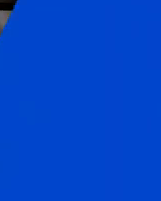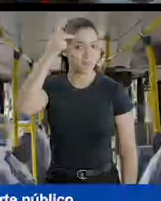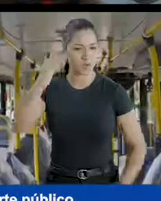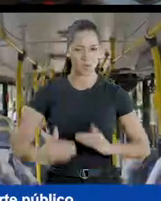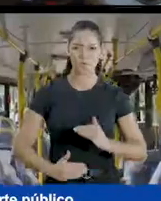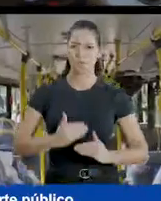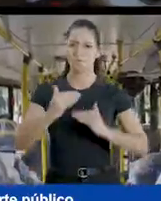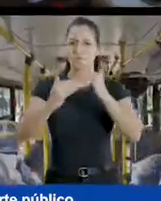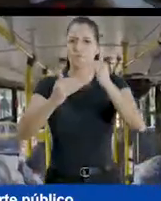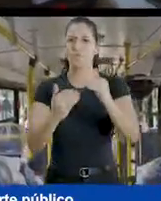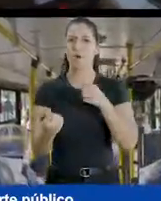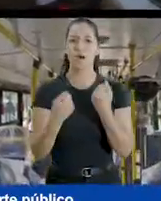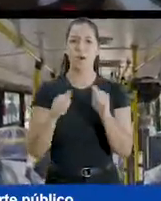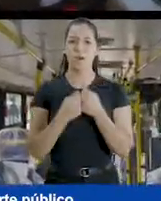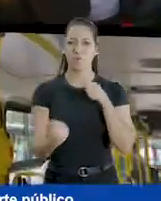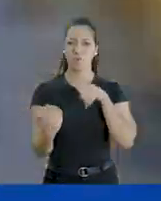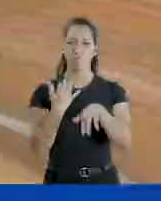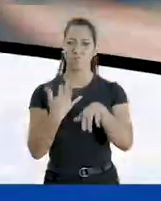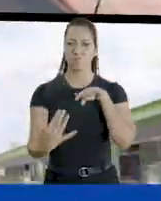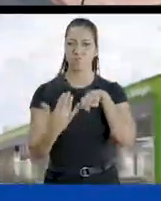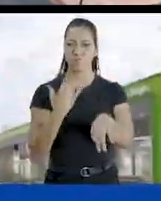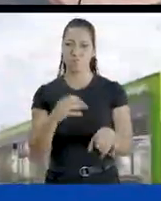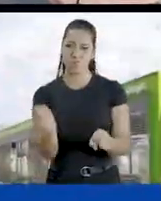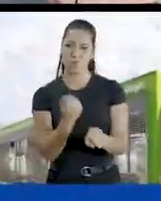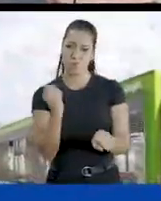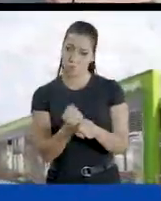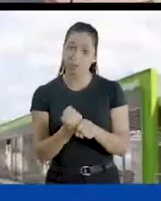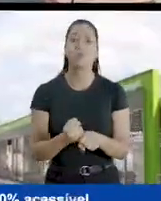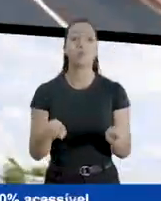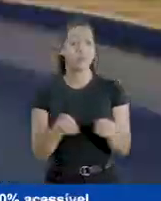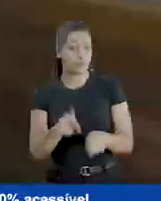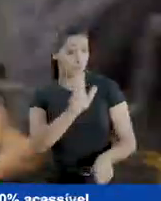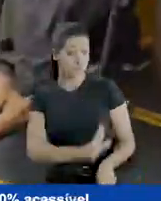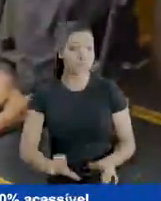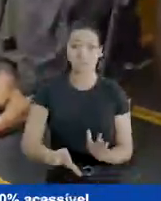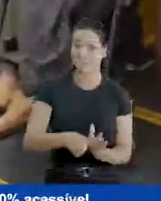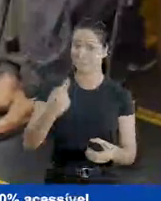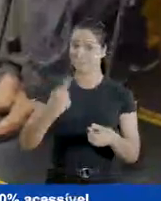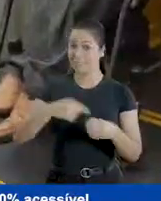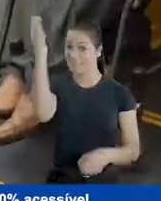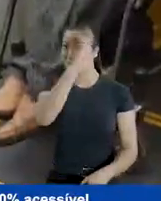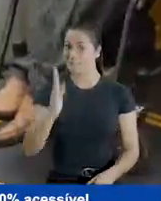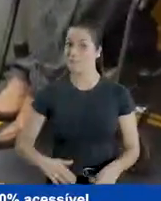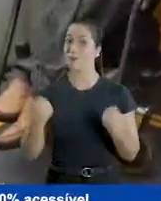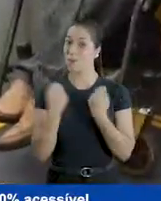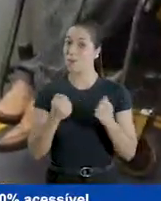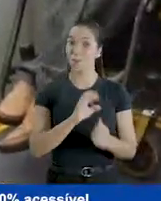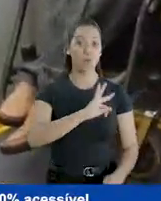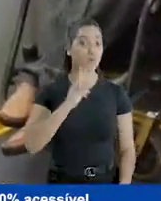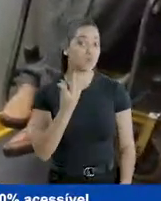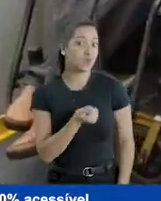O prefeito que modernizou o sistema de transporte público, criou os corredores de ônibus, fez de Uberlândia a primeira do Brasil com